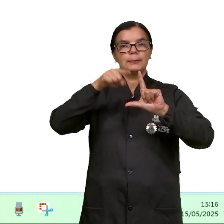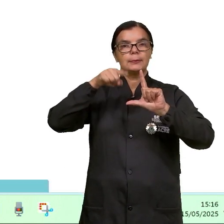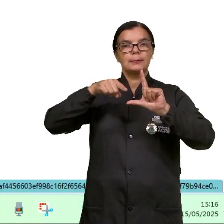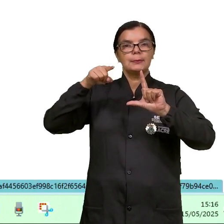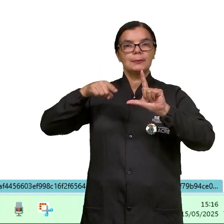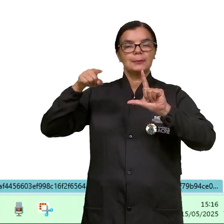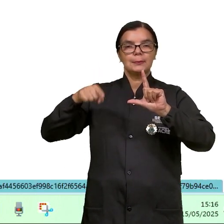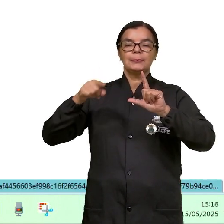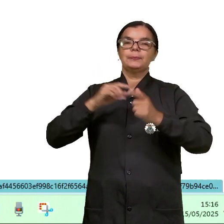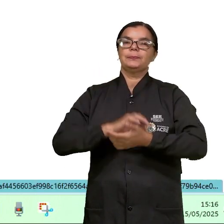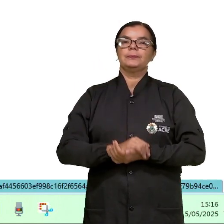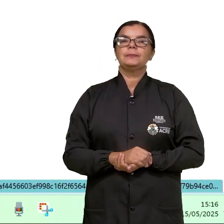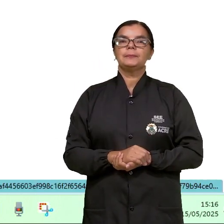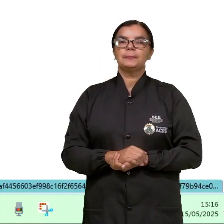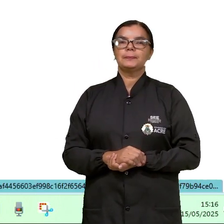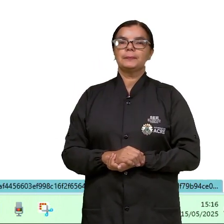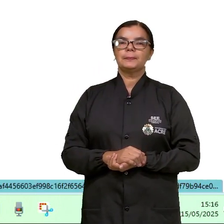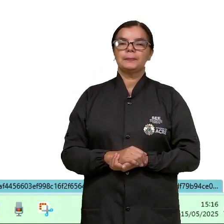tá?